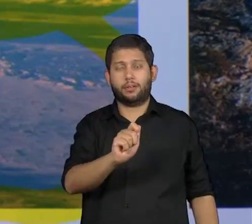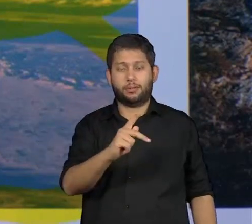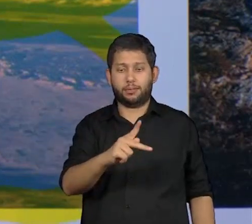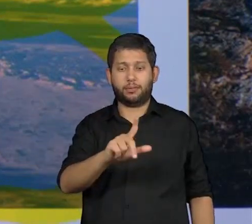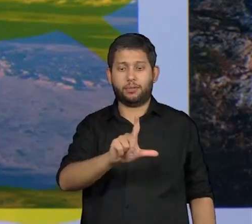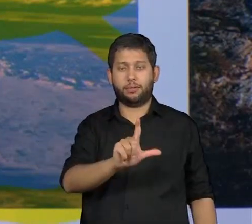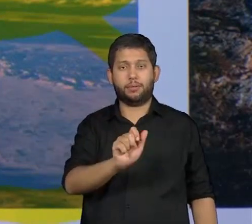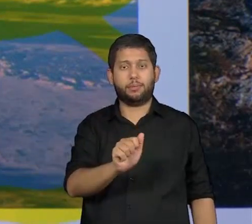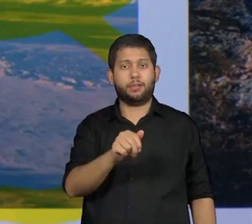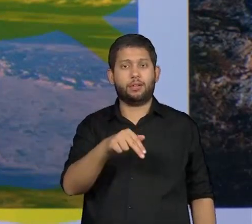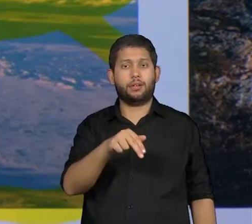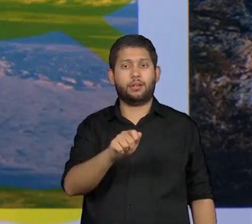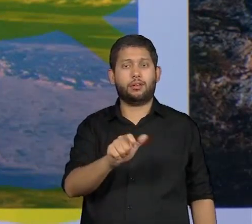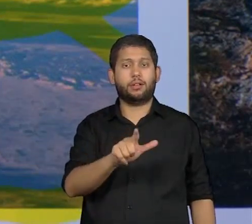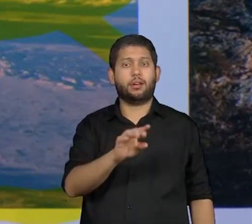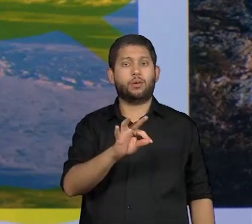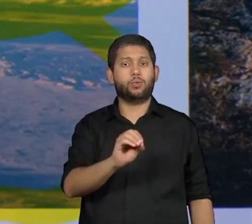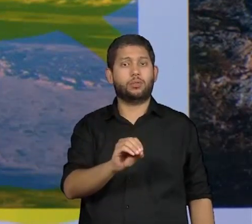aí que é plano.